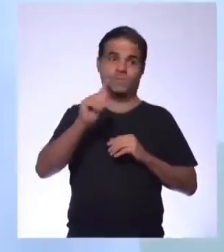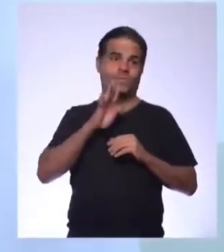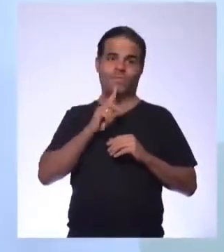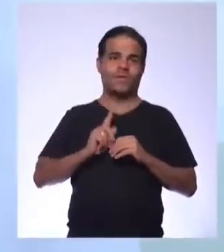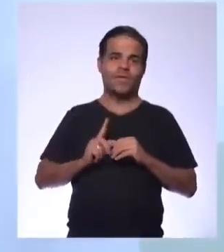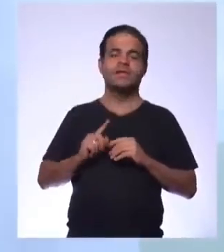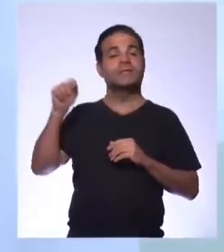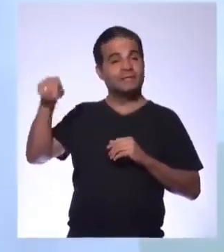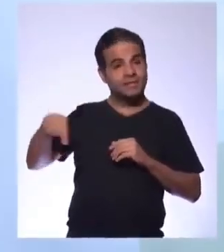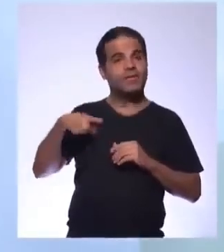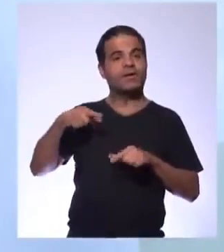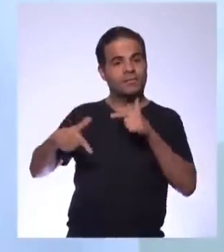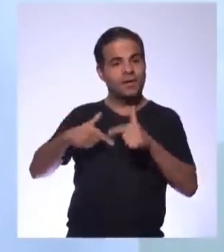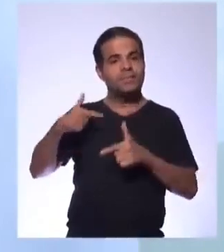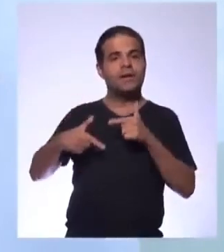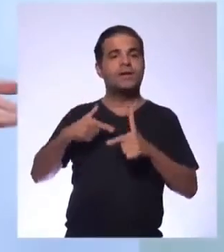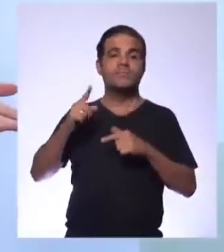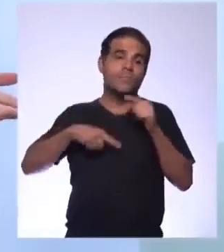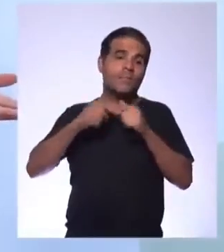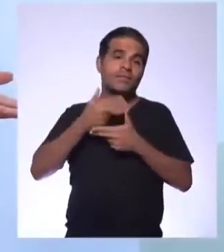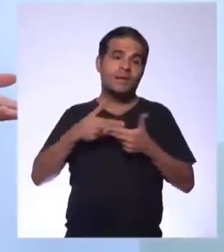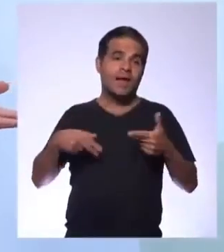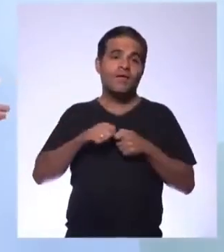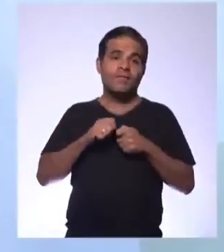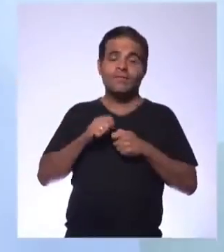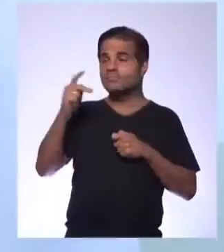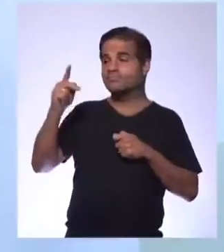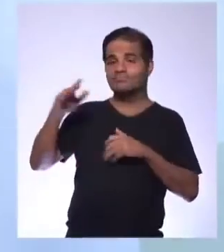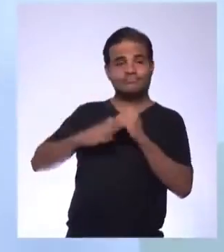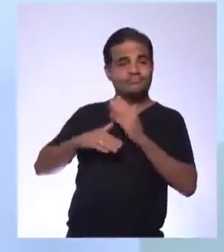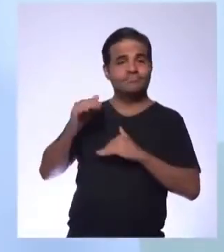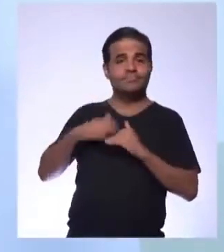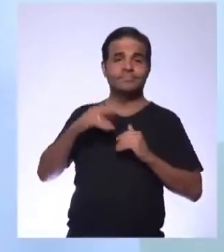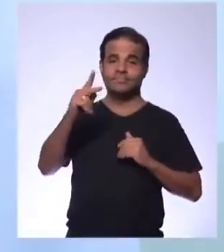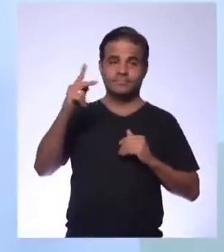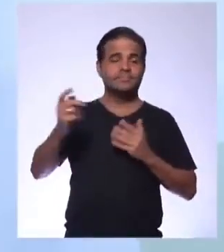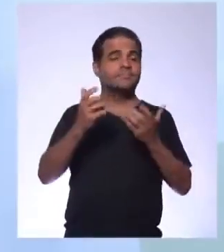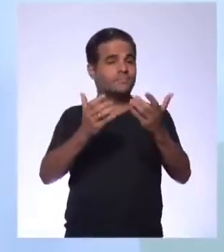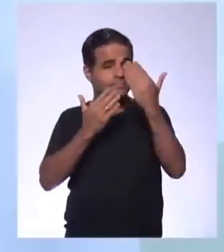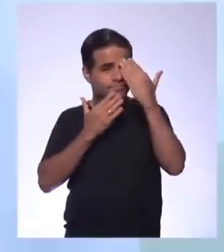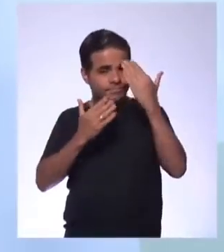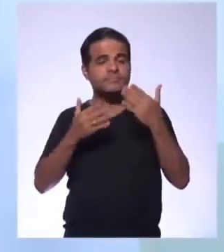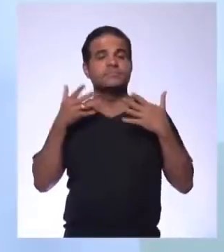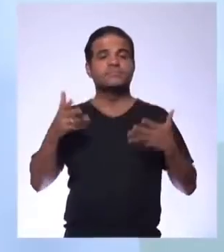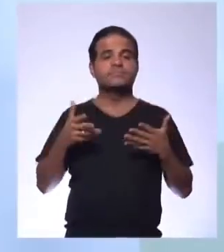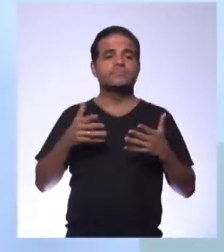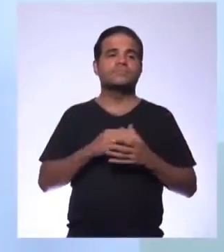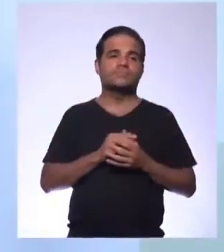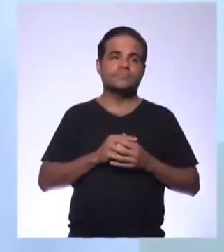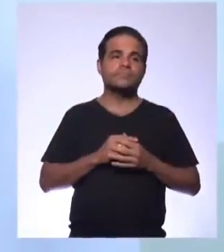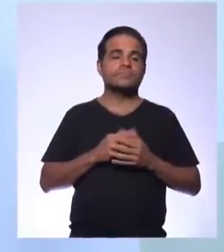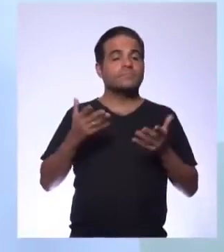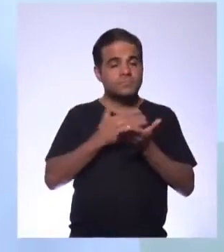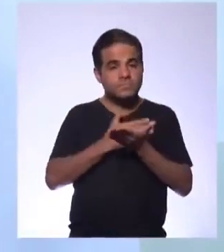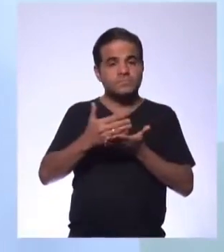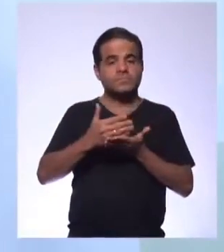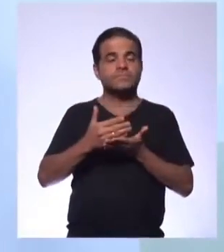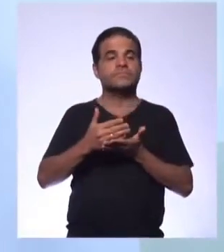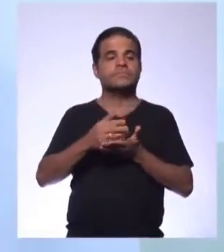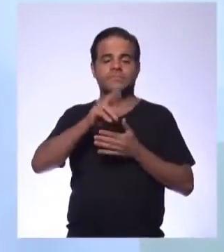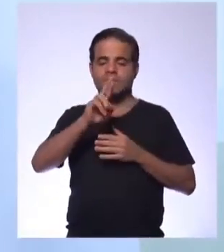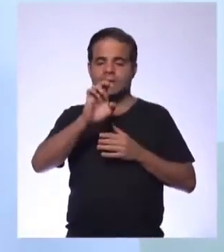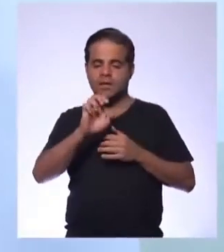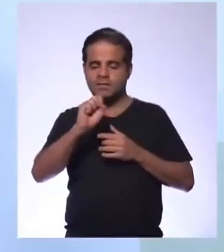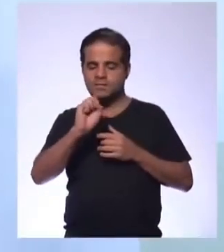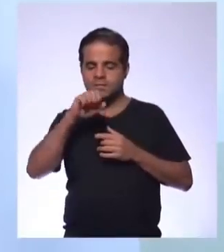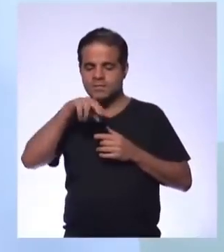conhecem, mas eles estão aqui presentes, porque o material é feito por eles também, né? Então, quero agradecer hoje. E a gente vai começar a